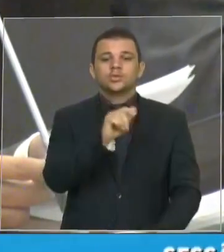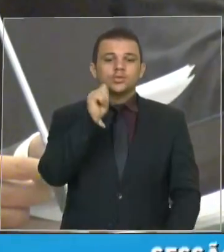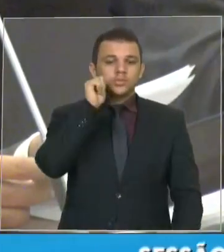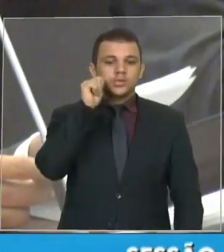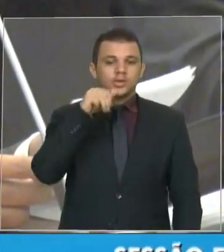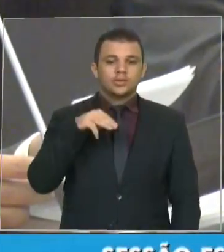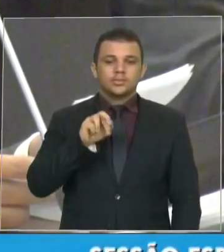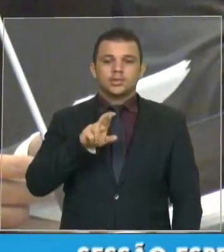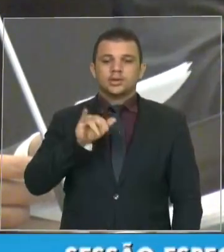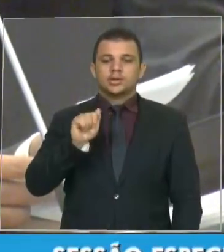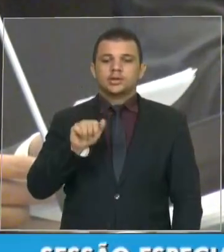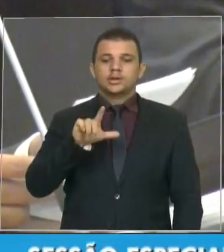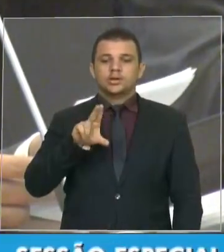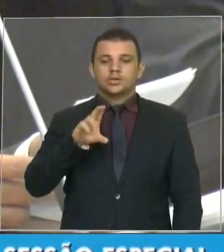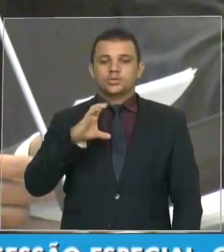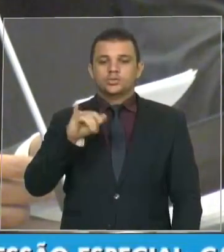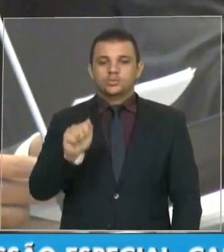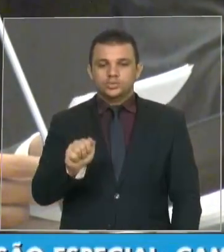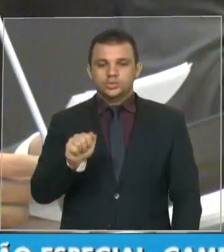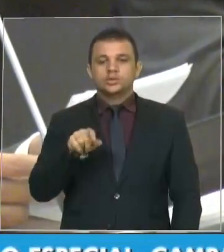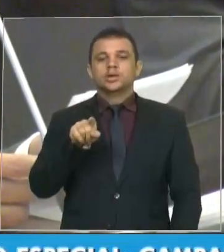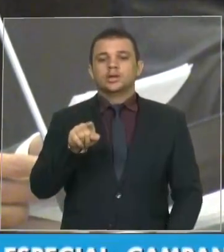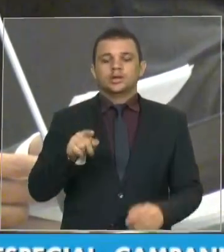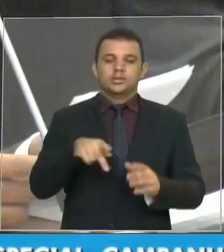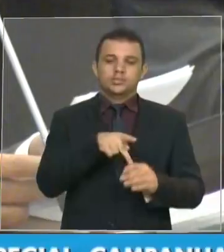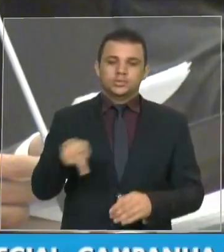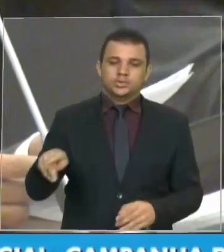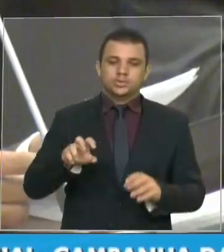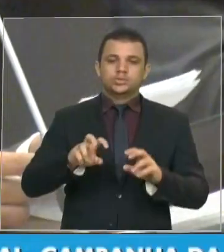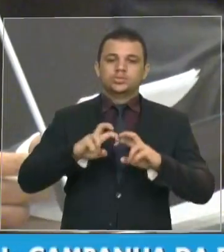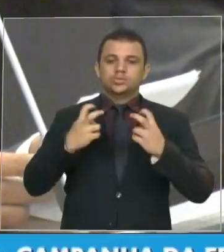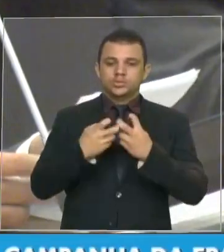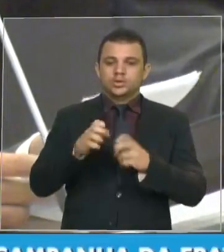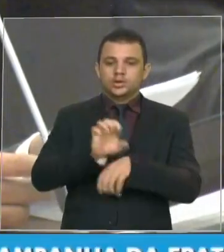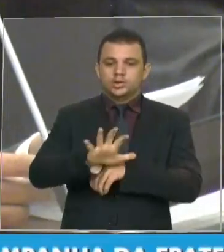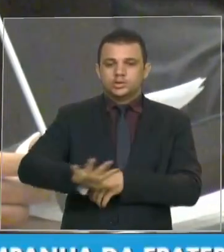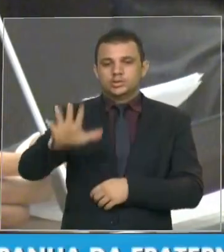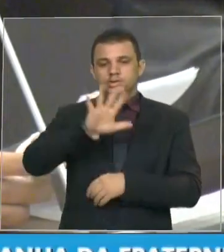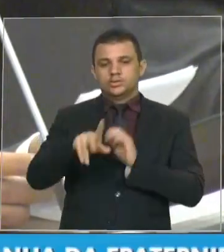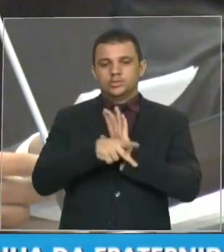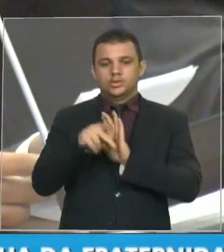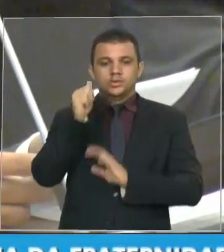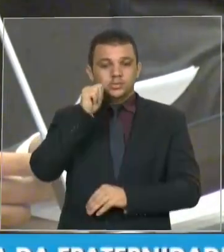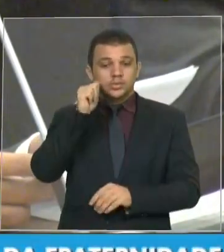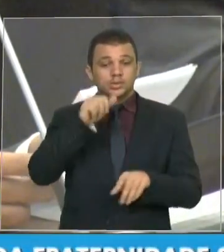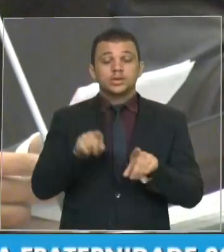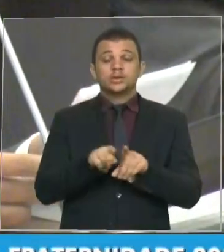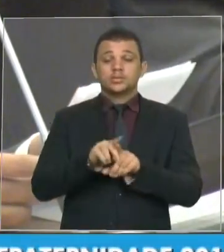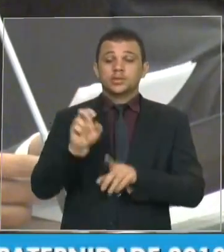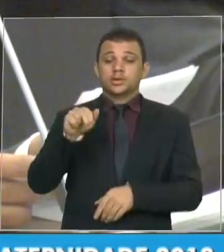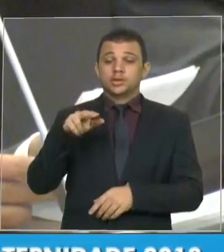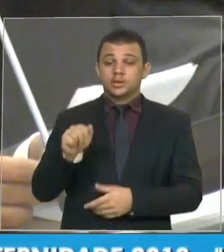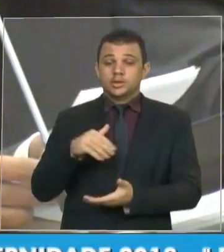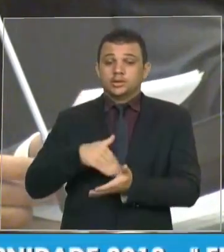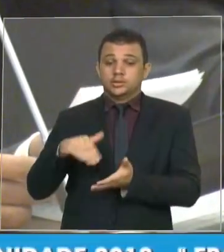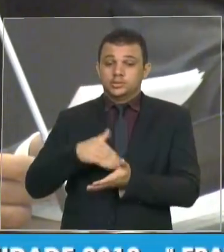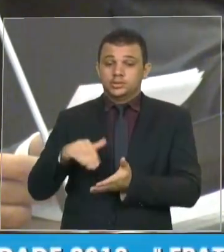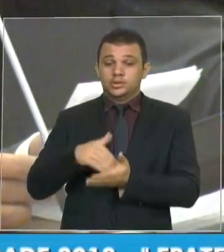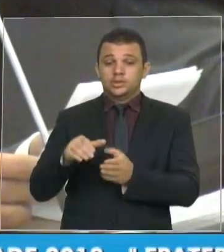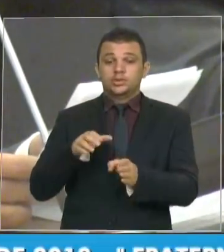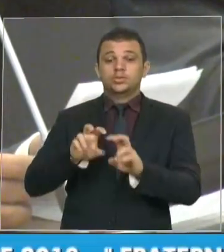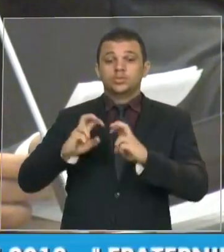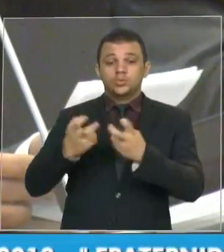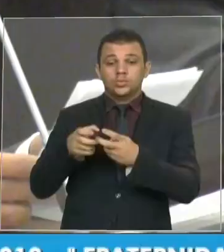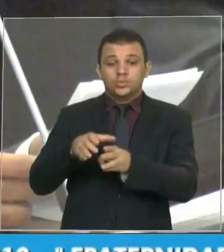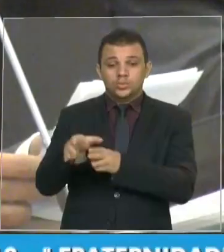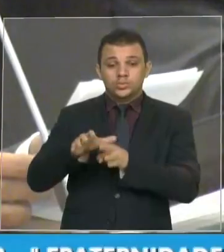presidente do Conselho Estadual da Mulher, de Ana Rosa Costa Pinheiro, Secretaria do Conselho sobre Drogas, de